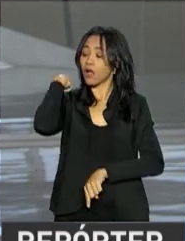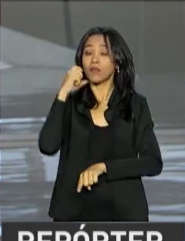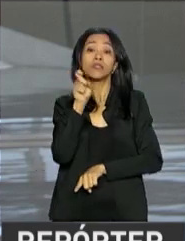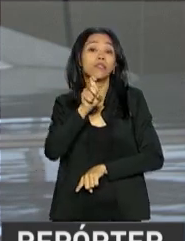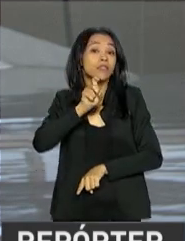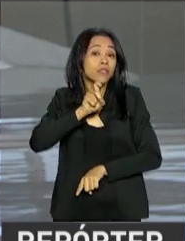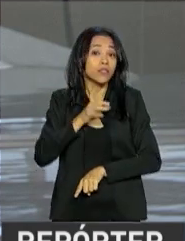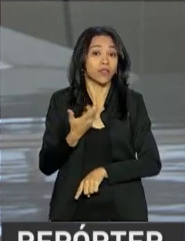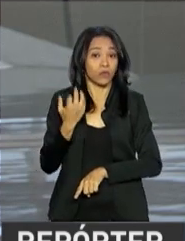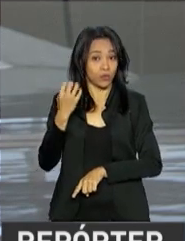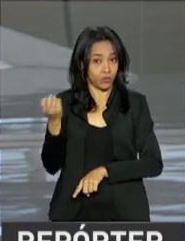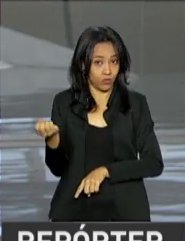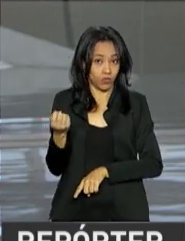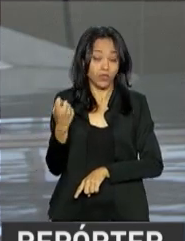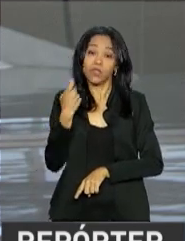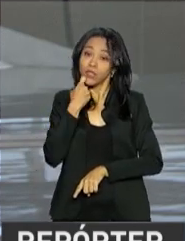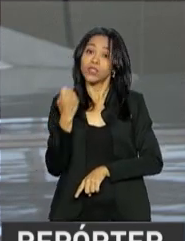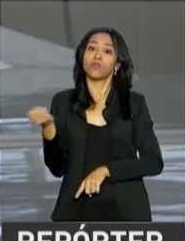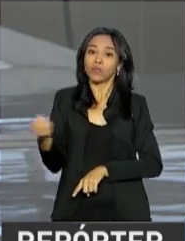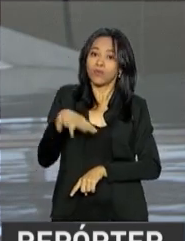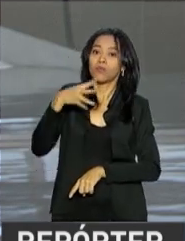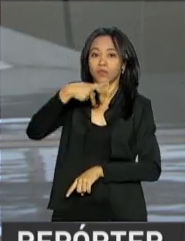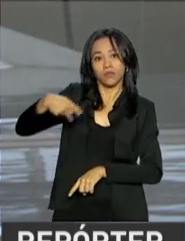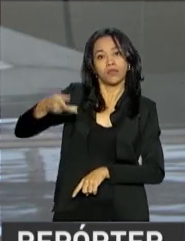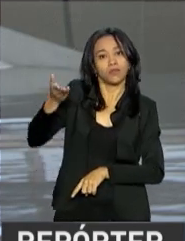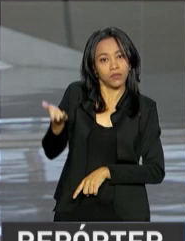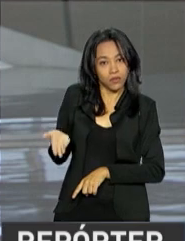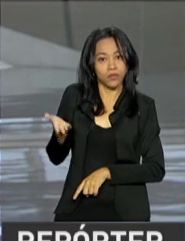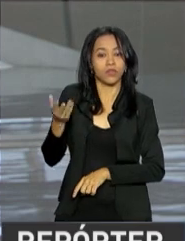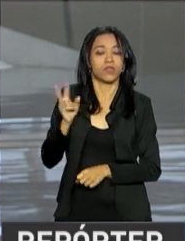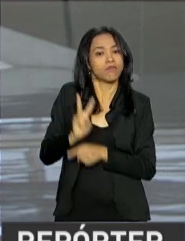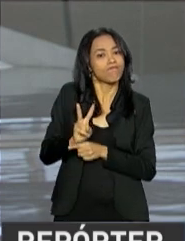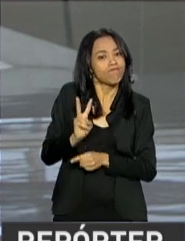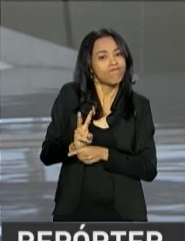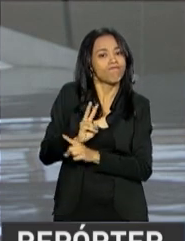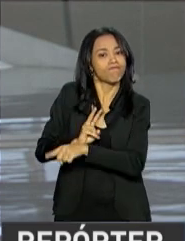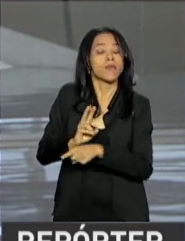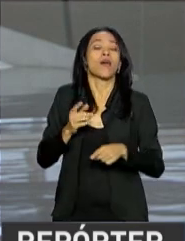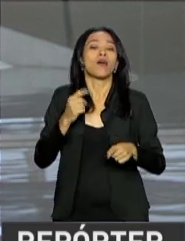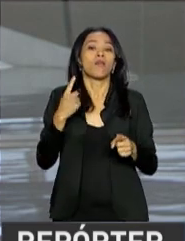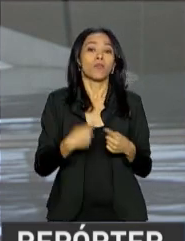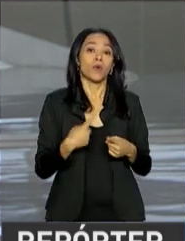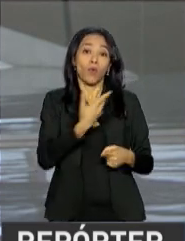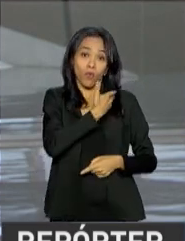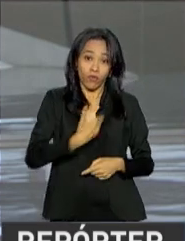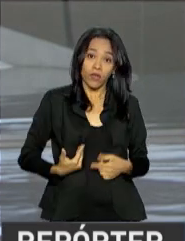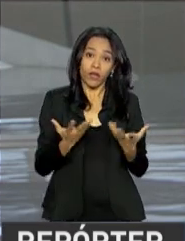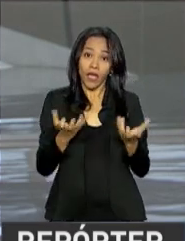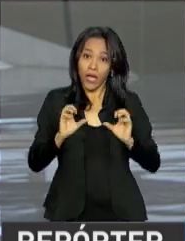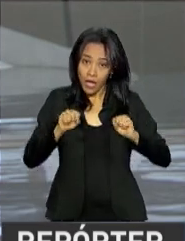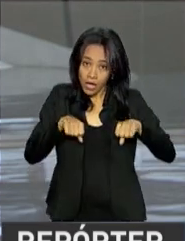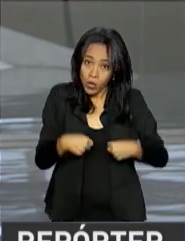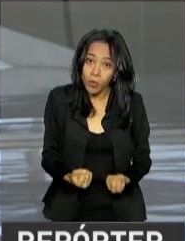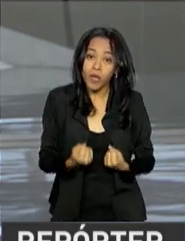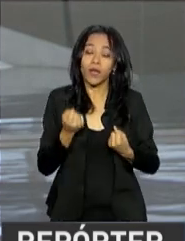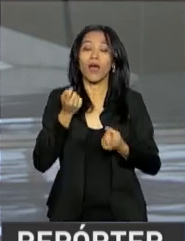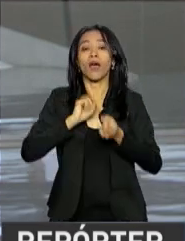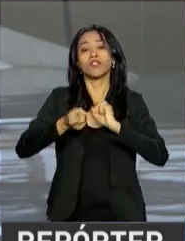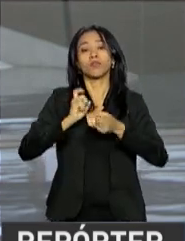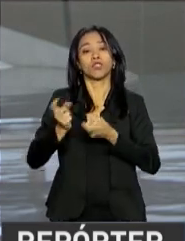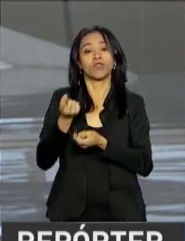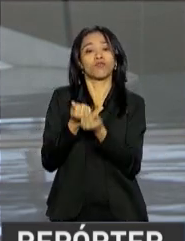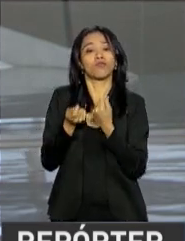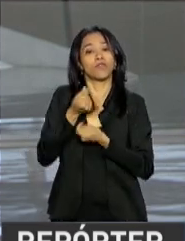sexta-feira segundo o presidente o governo mantenha o compromisso de recuperação financeira da empresa vamos